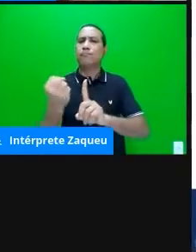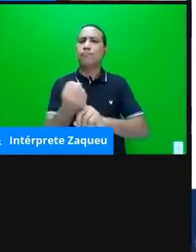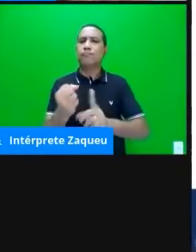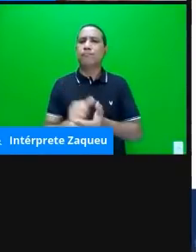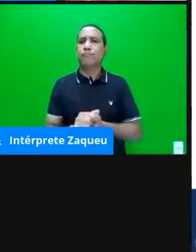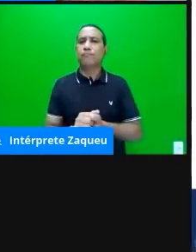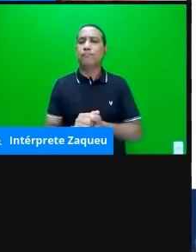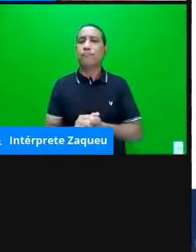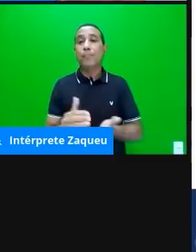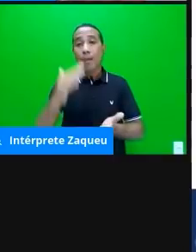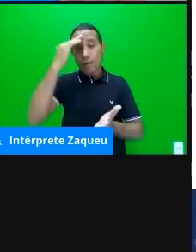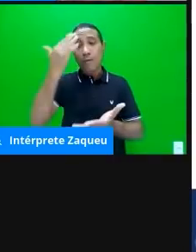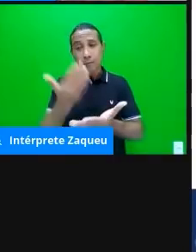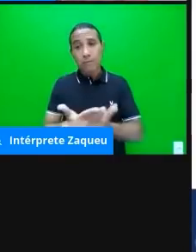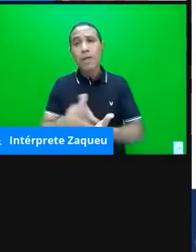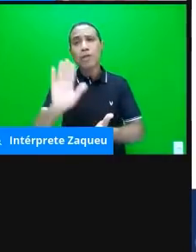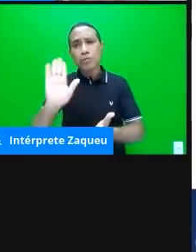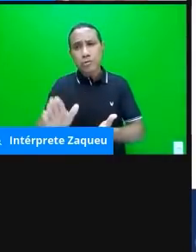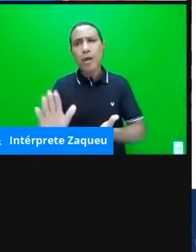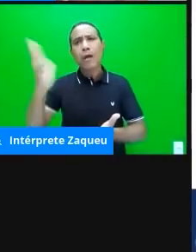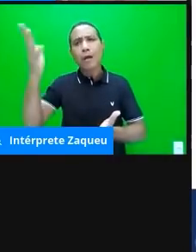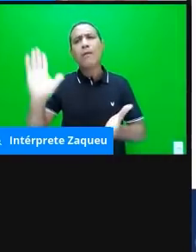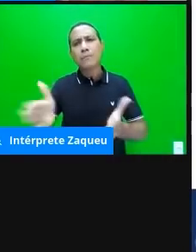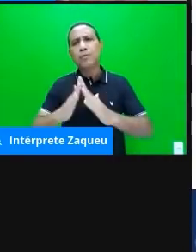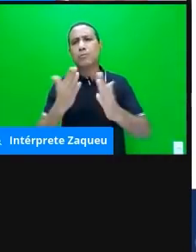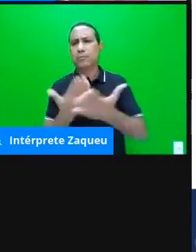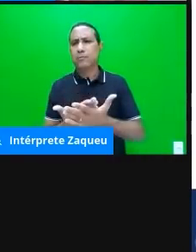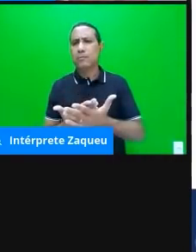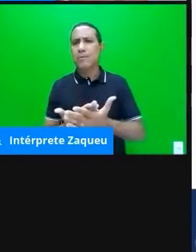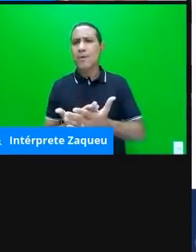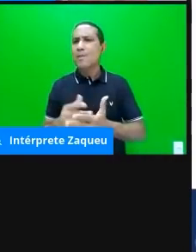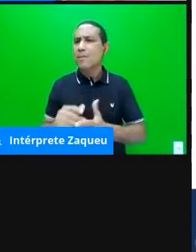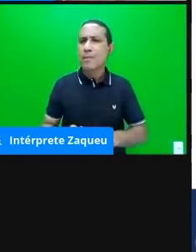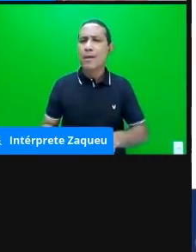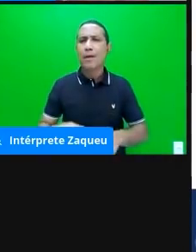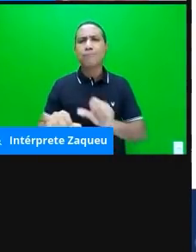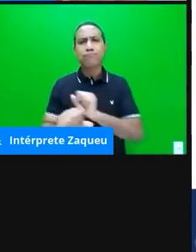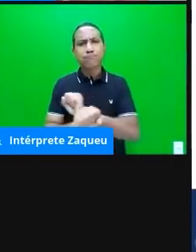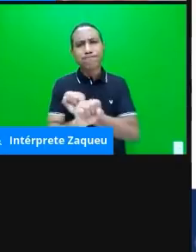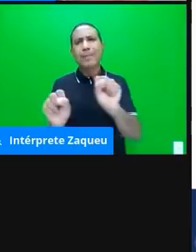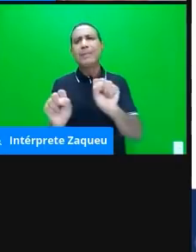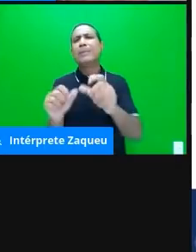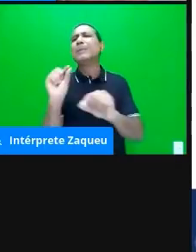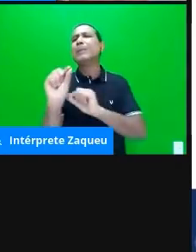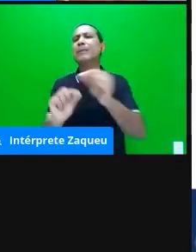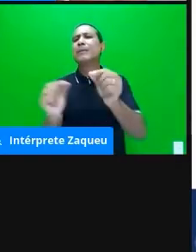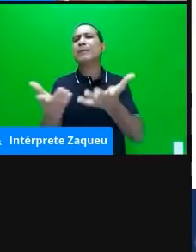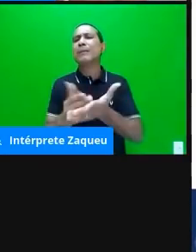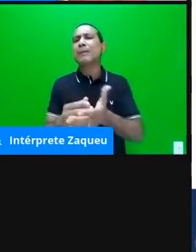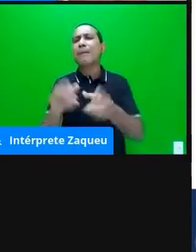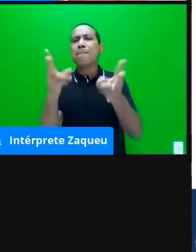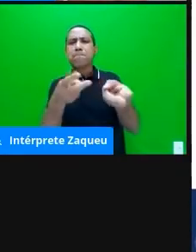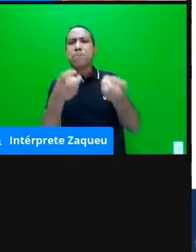já está acontecendo nas nossas escolas. Não é possível a gente perceber, saber,